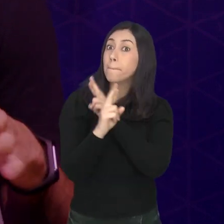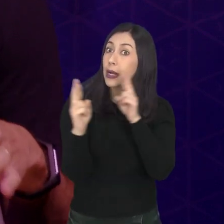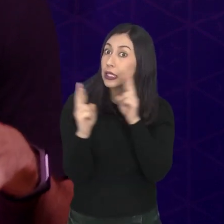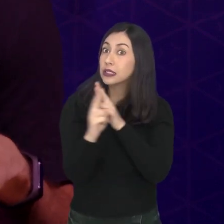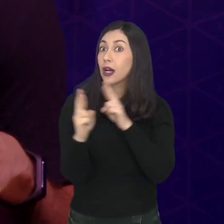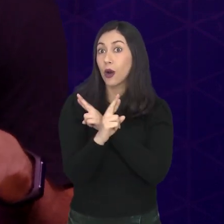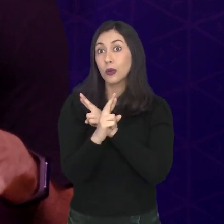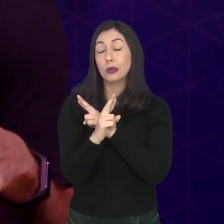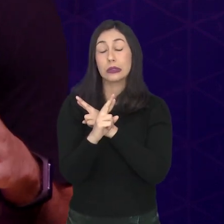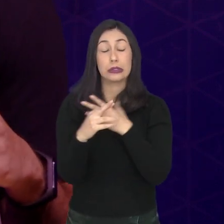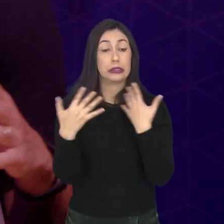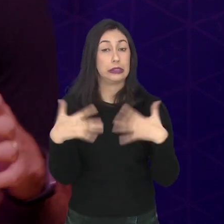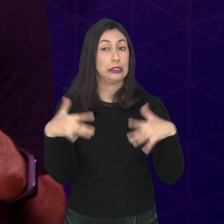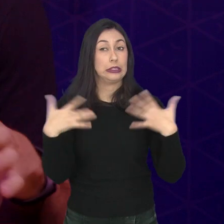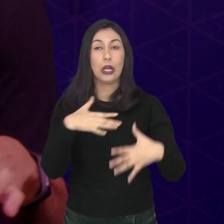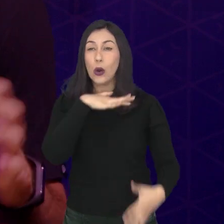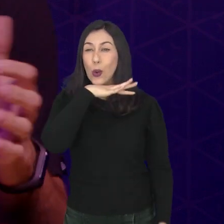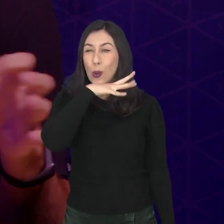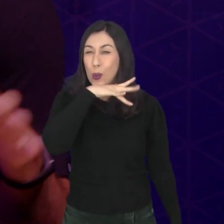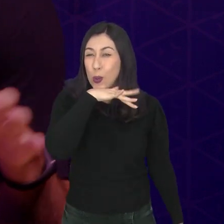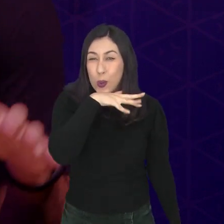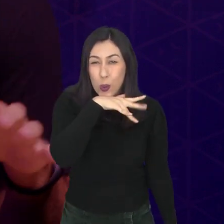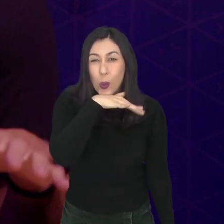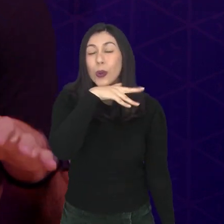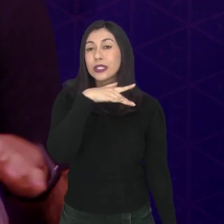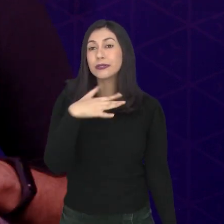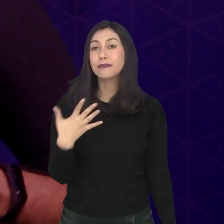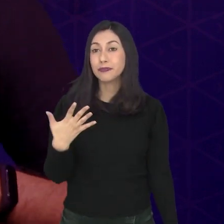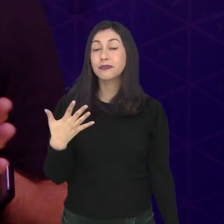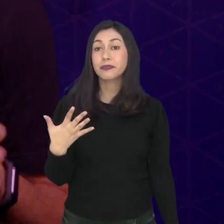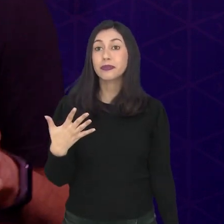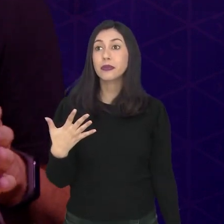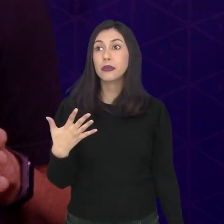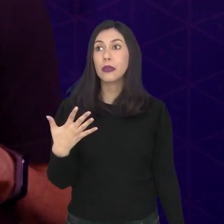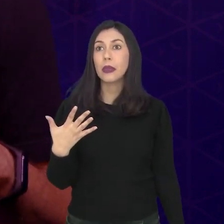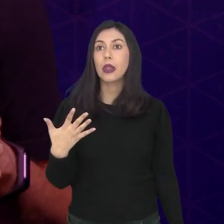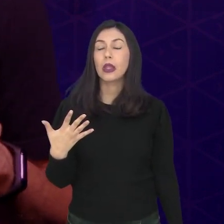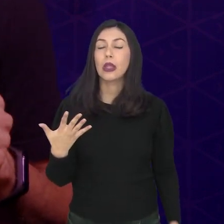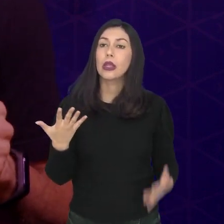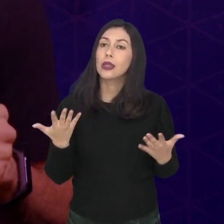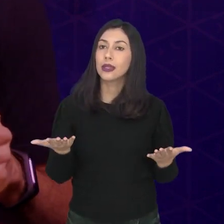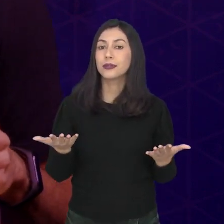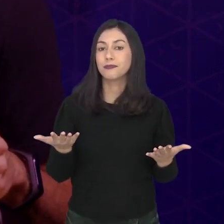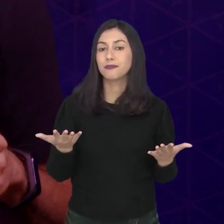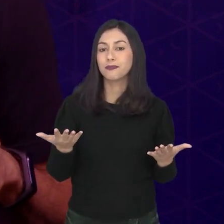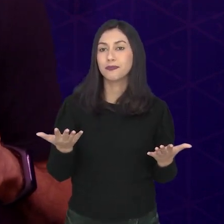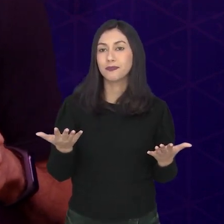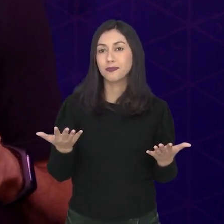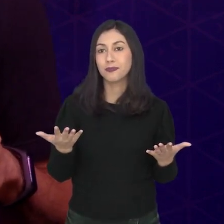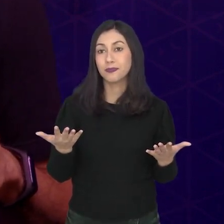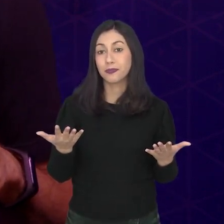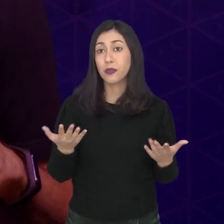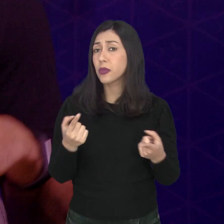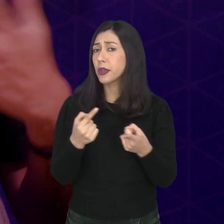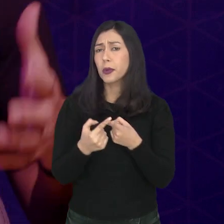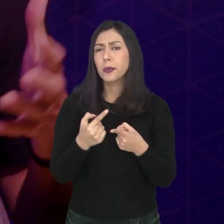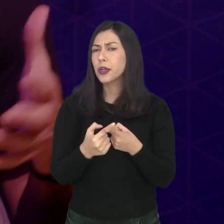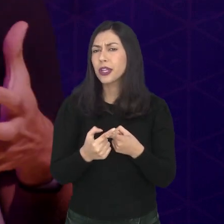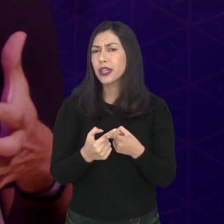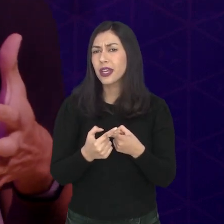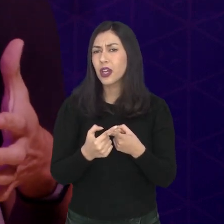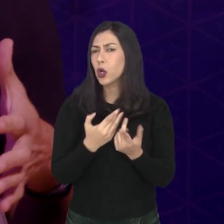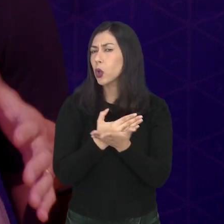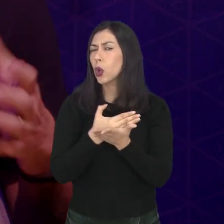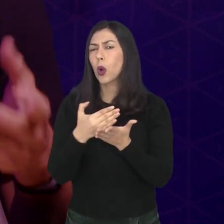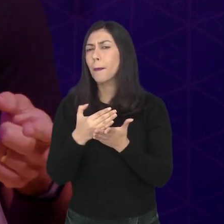relação bem tóxica. Nossa, é tóxica pra caramba, sabe? E aí e por que